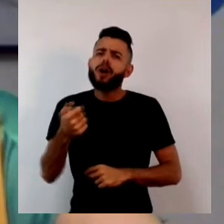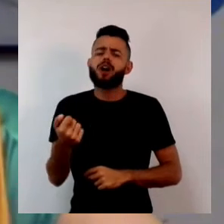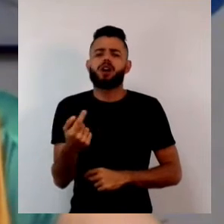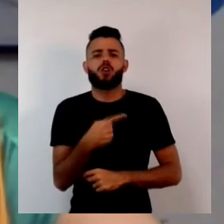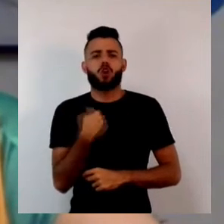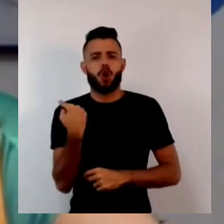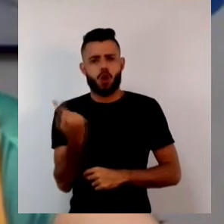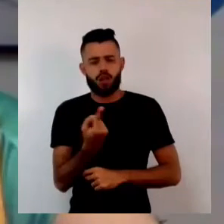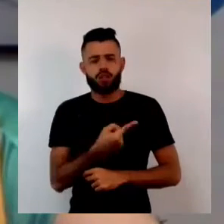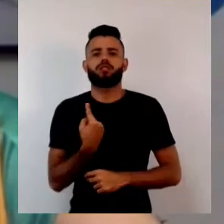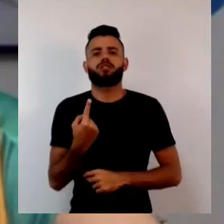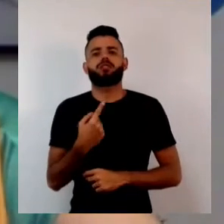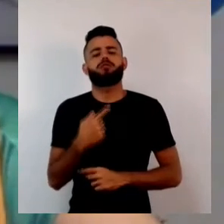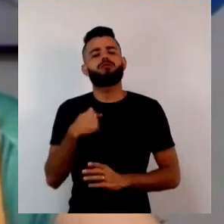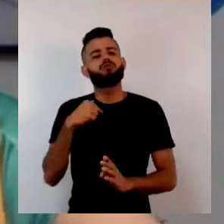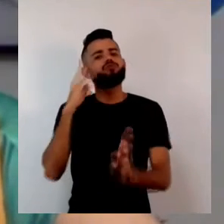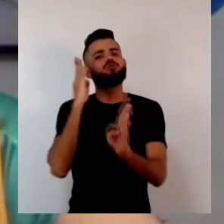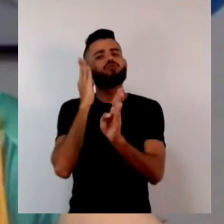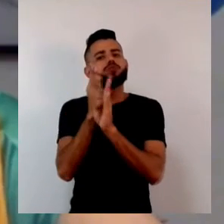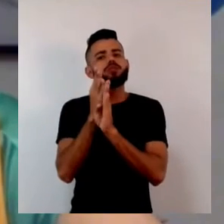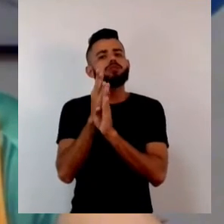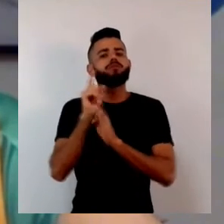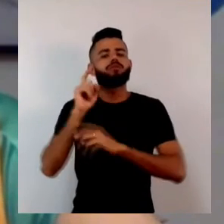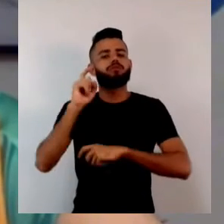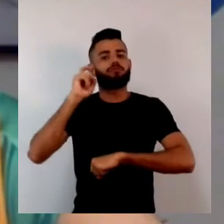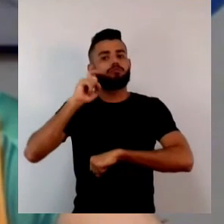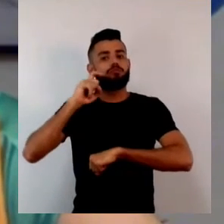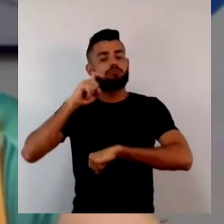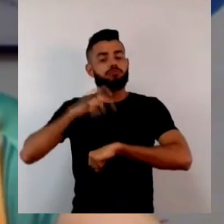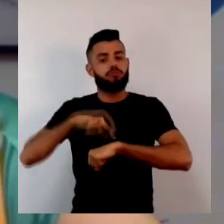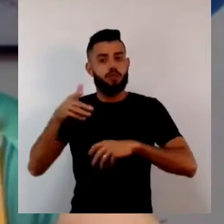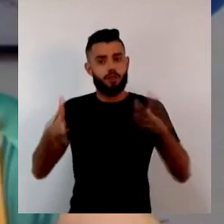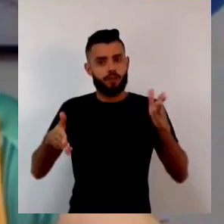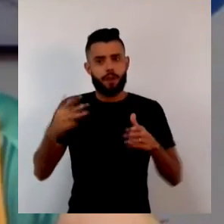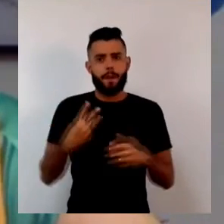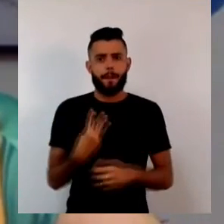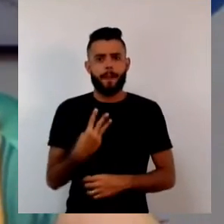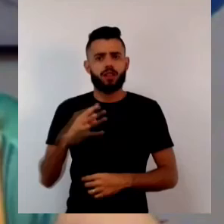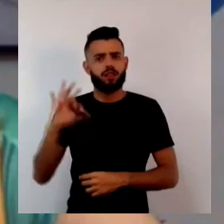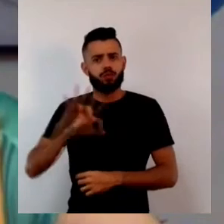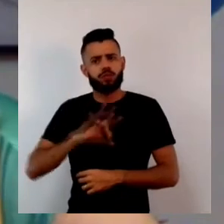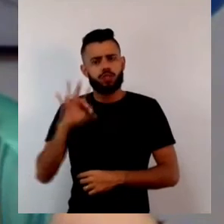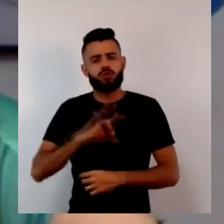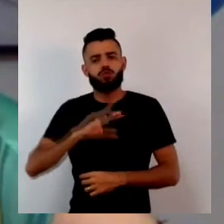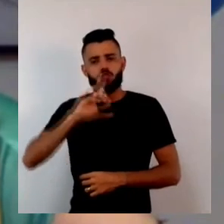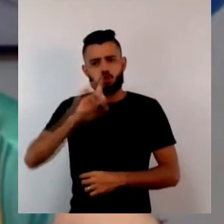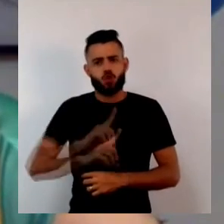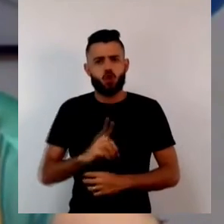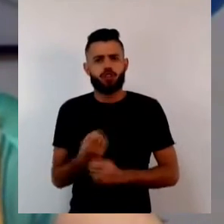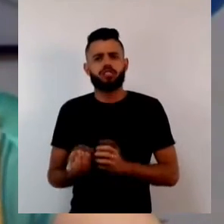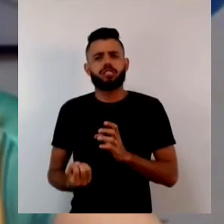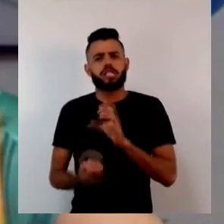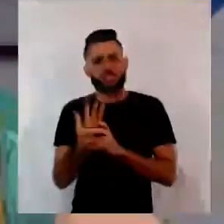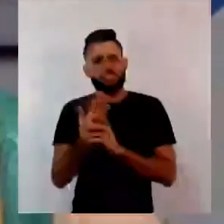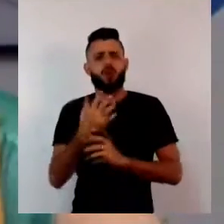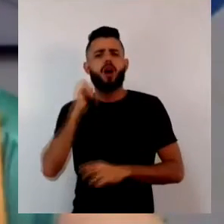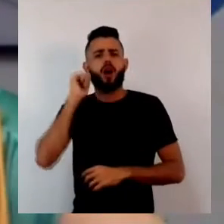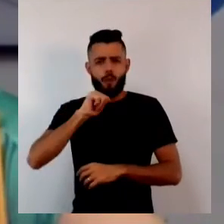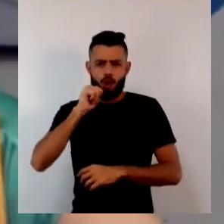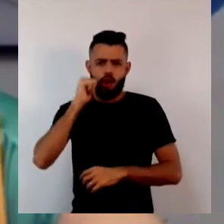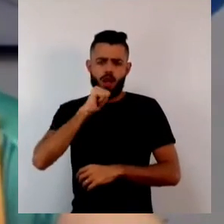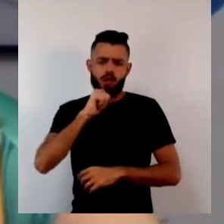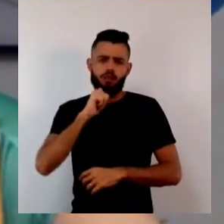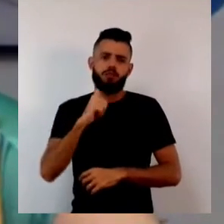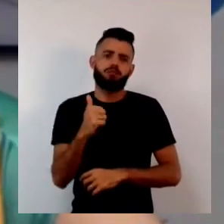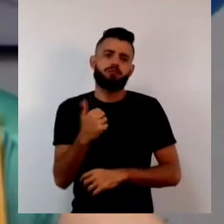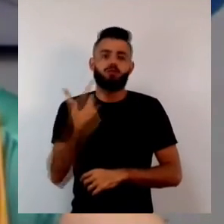época, só 3% dos diretores de criação nas agências eram mulheres. Eu não tinha ideia que a gente era do mundo, tá?